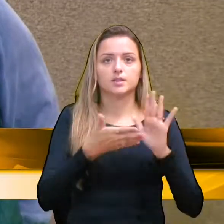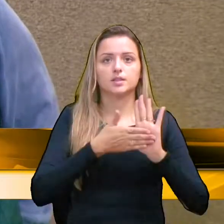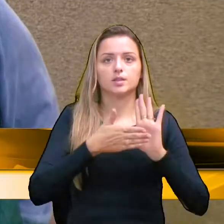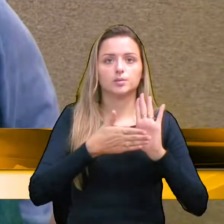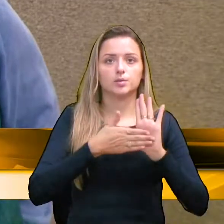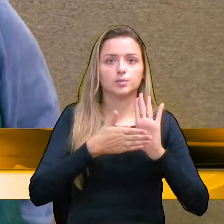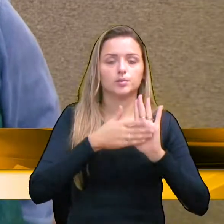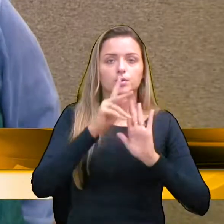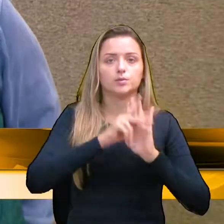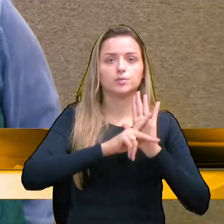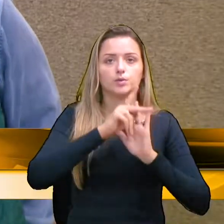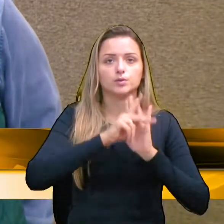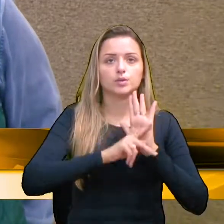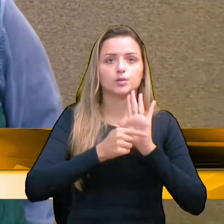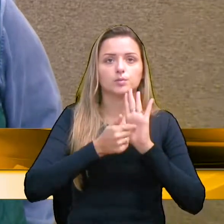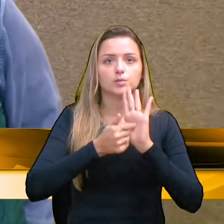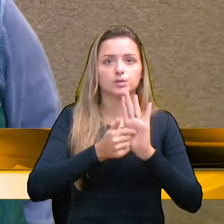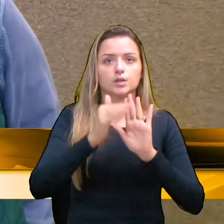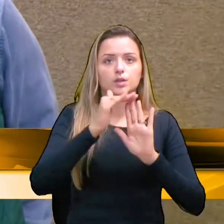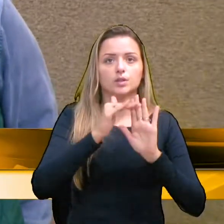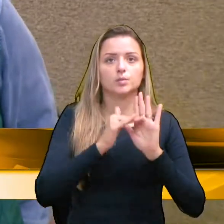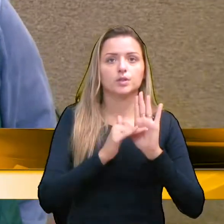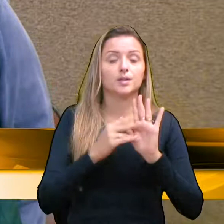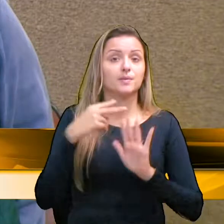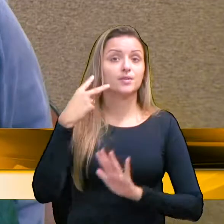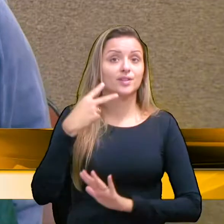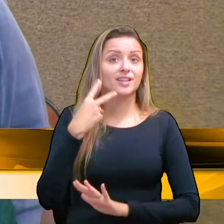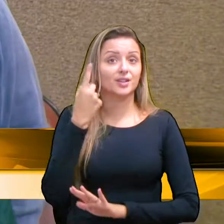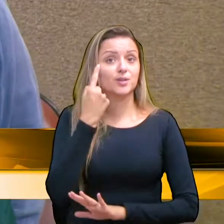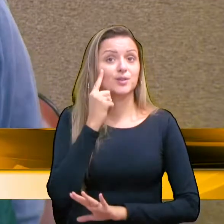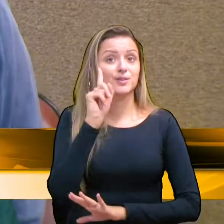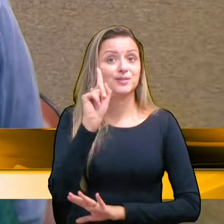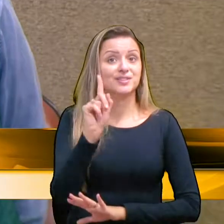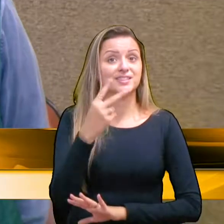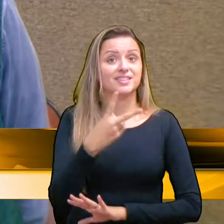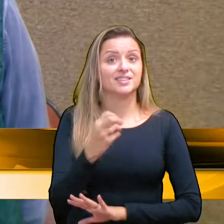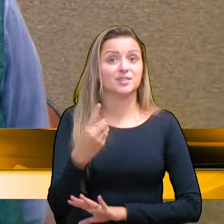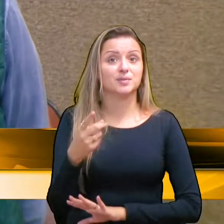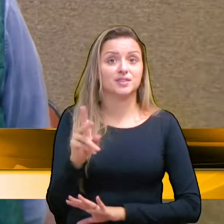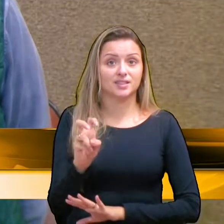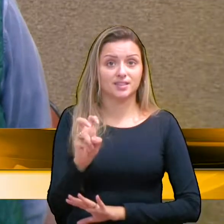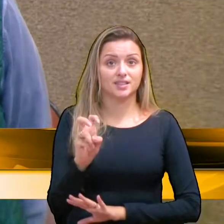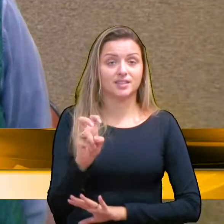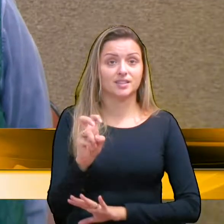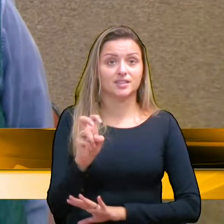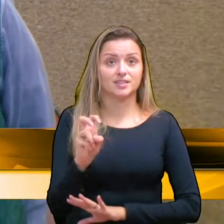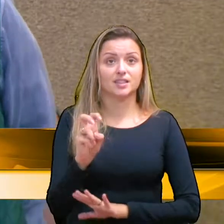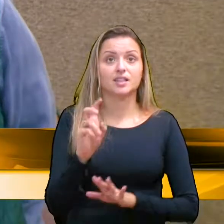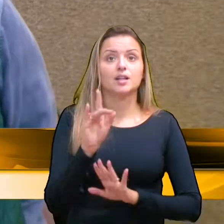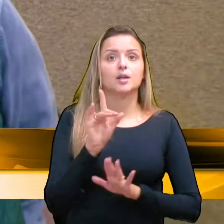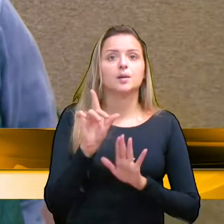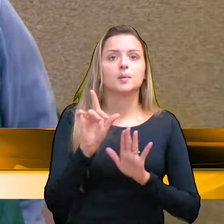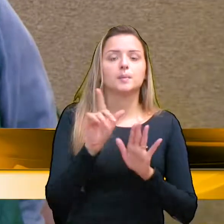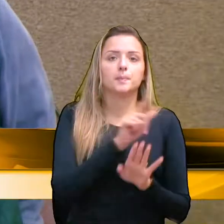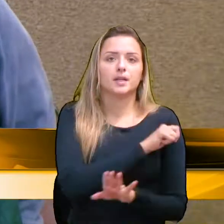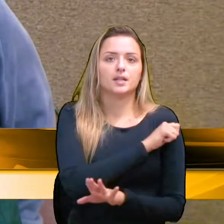em projeto apresentado no programa Vereador por um Dia, no ano de 2015, pela estudante Laís